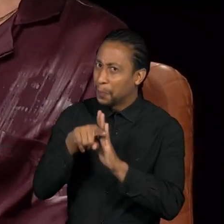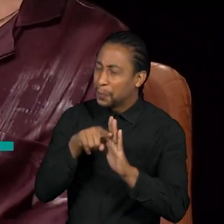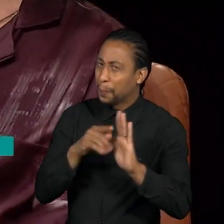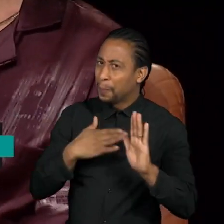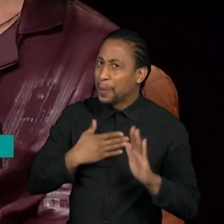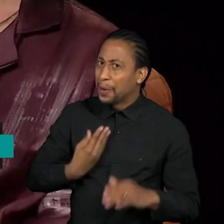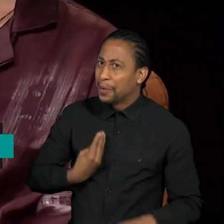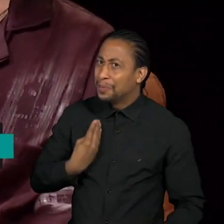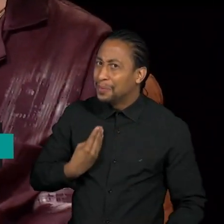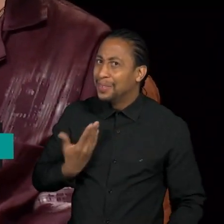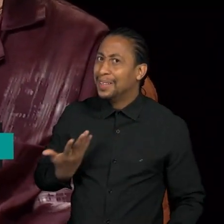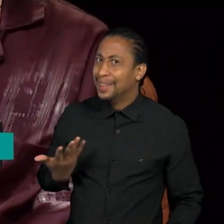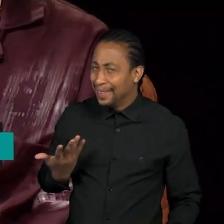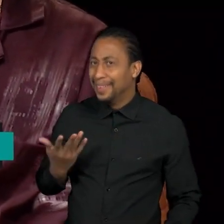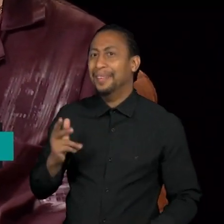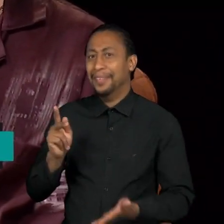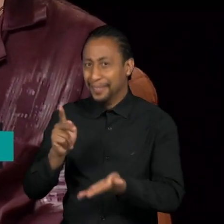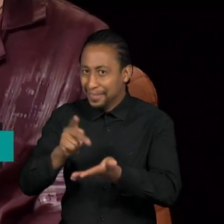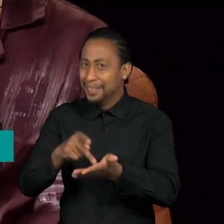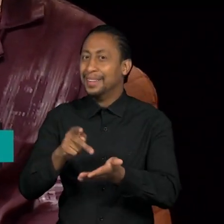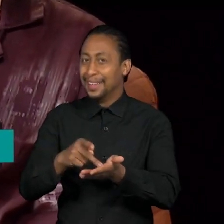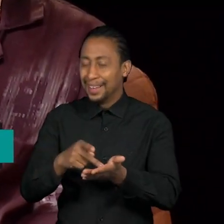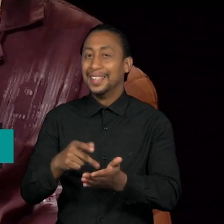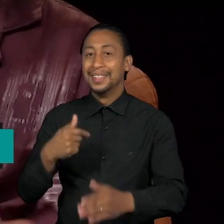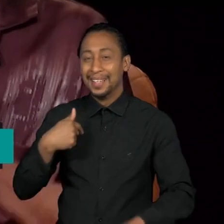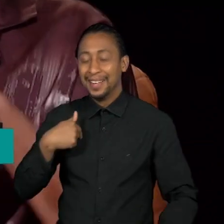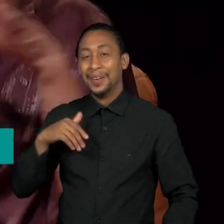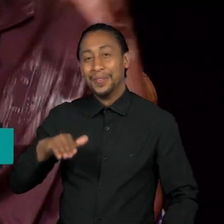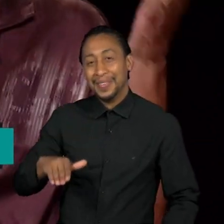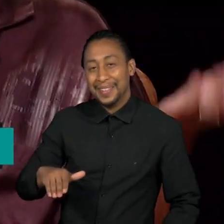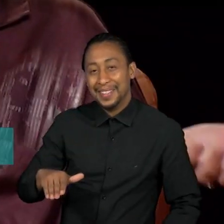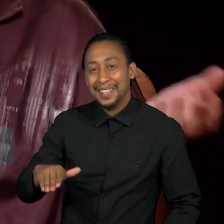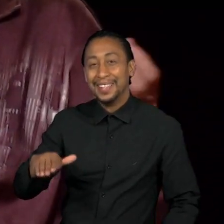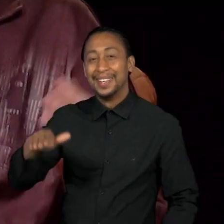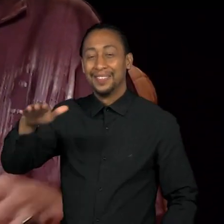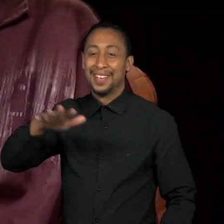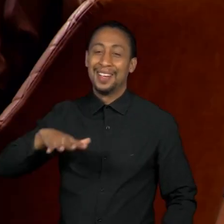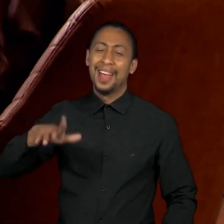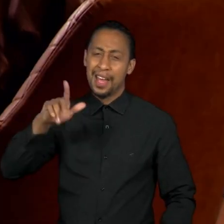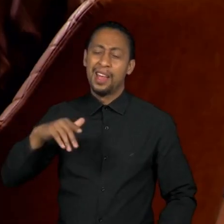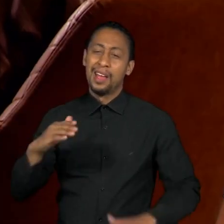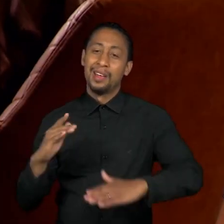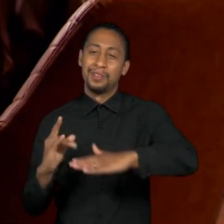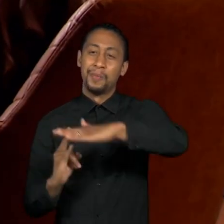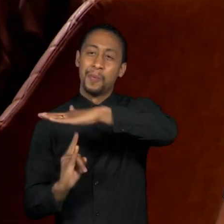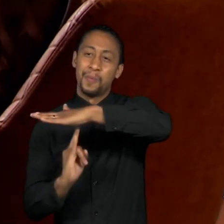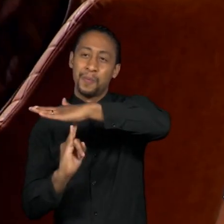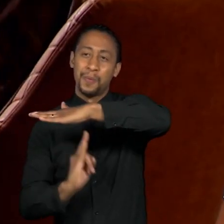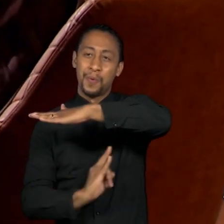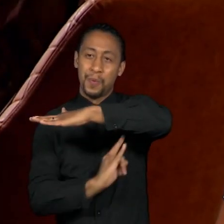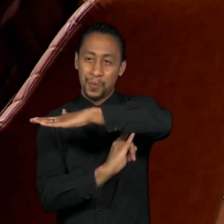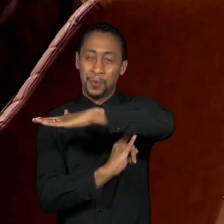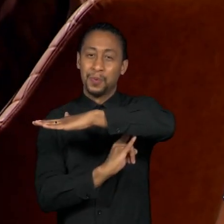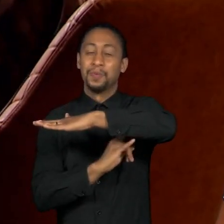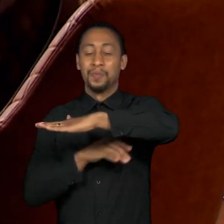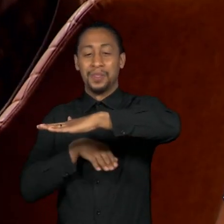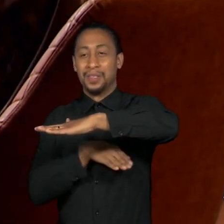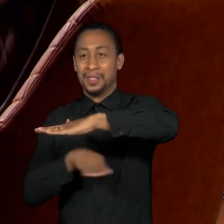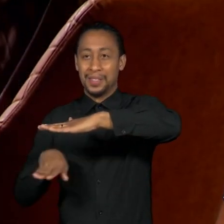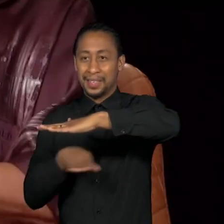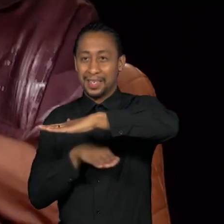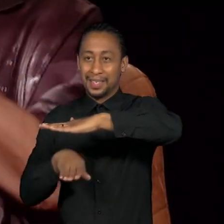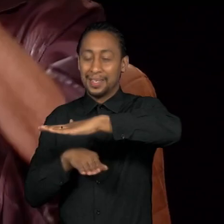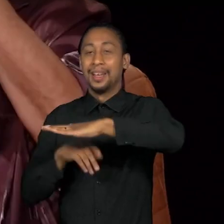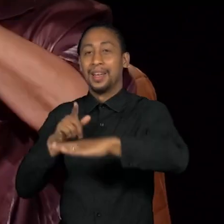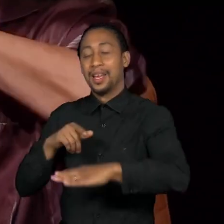É verdade, nasci e cresci na Rua Major Arquedinho, que é um viaduto, né, sobre a 9 de julho. E